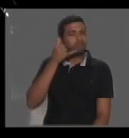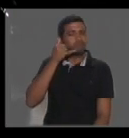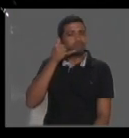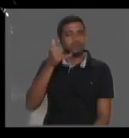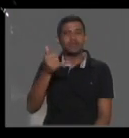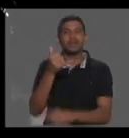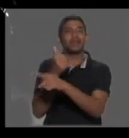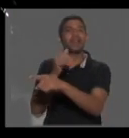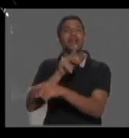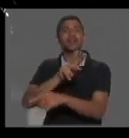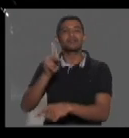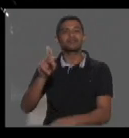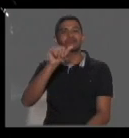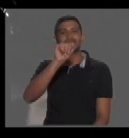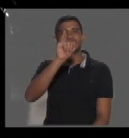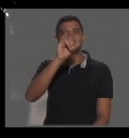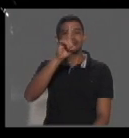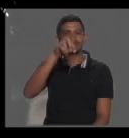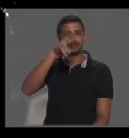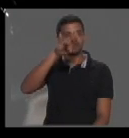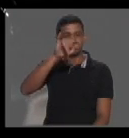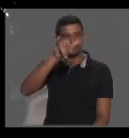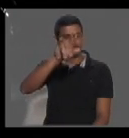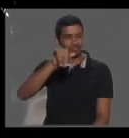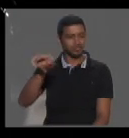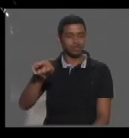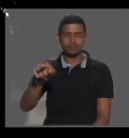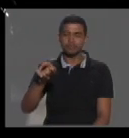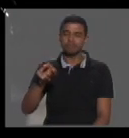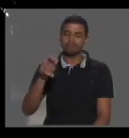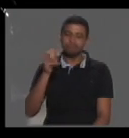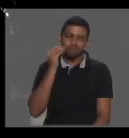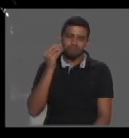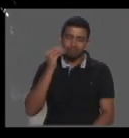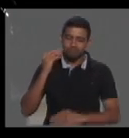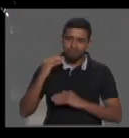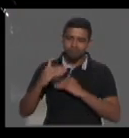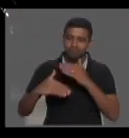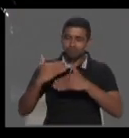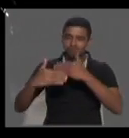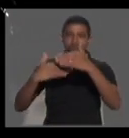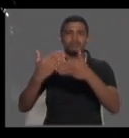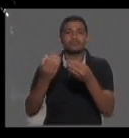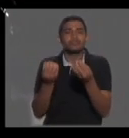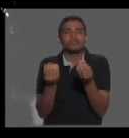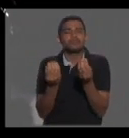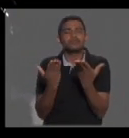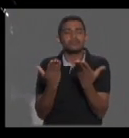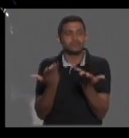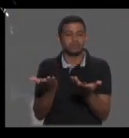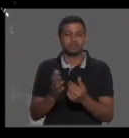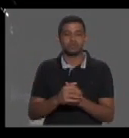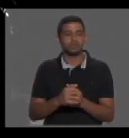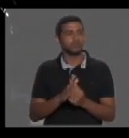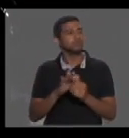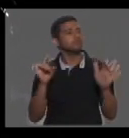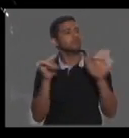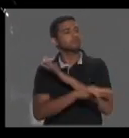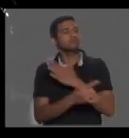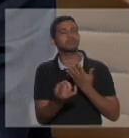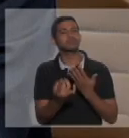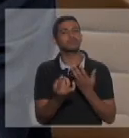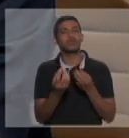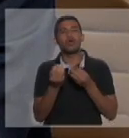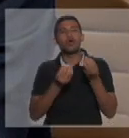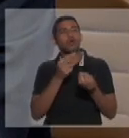entrei em contato com o professor Sidney Aguilar, que já vinha desenvolvendo uma tese de doutorado baseado... Como é que